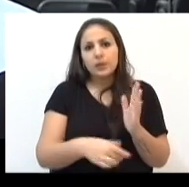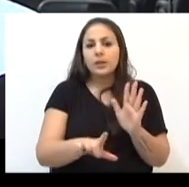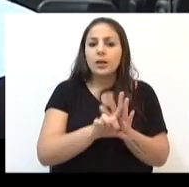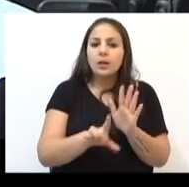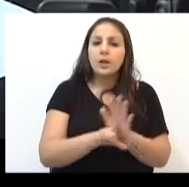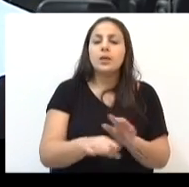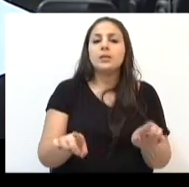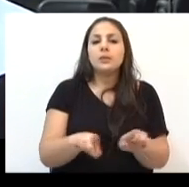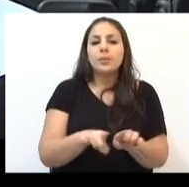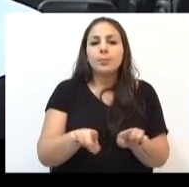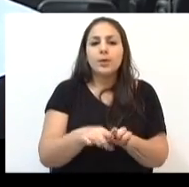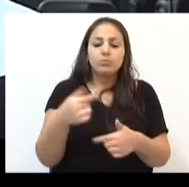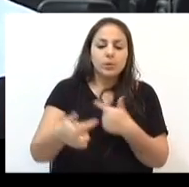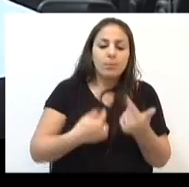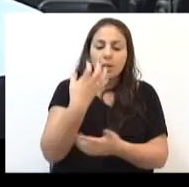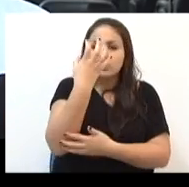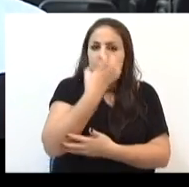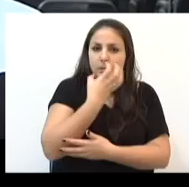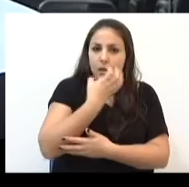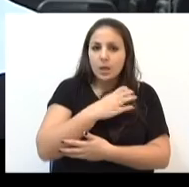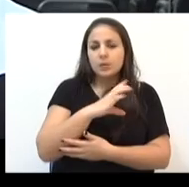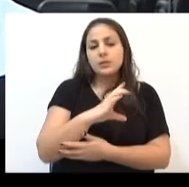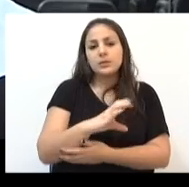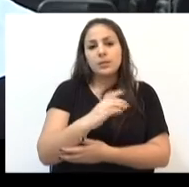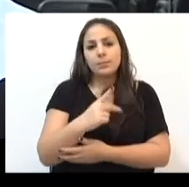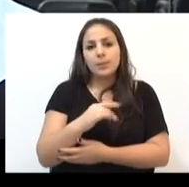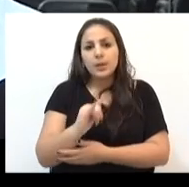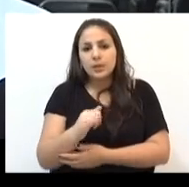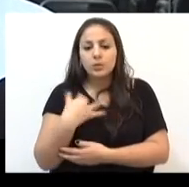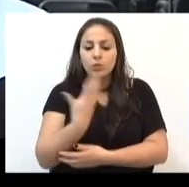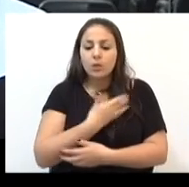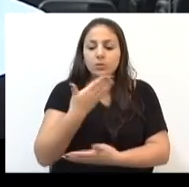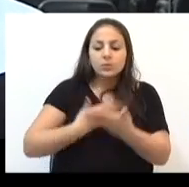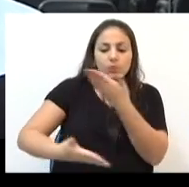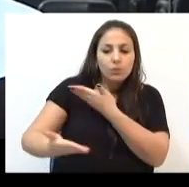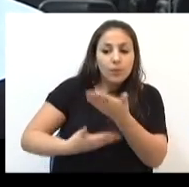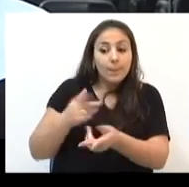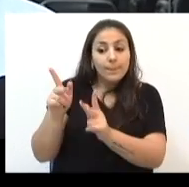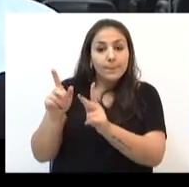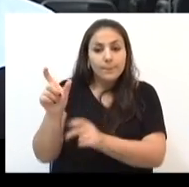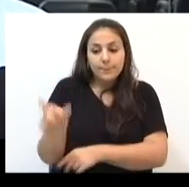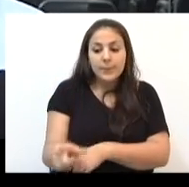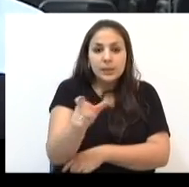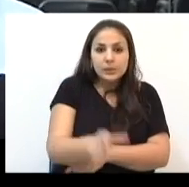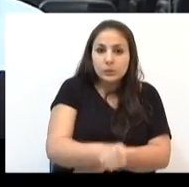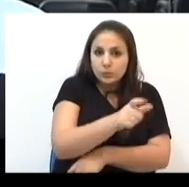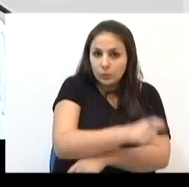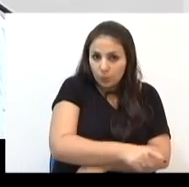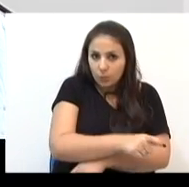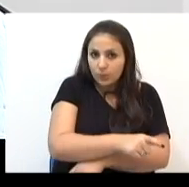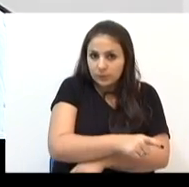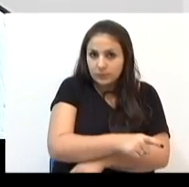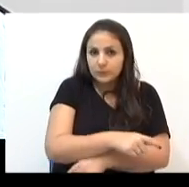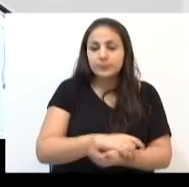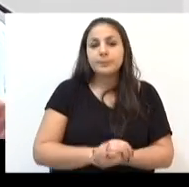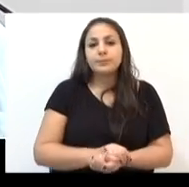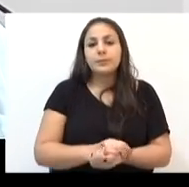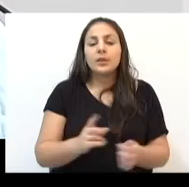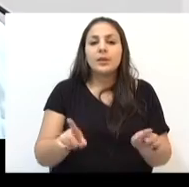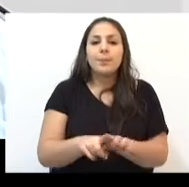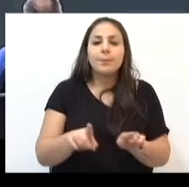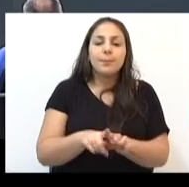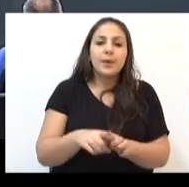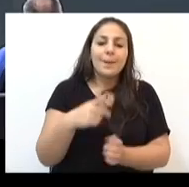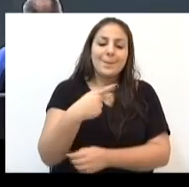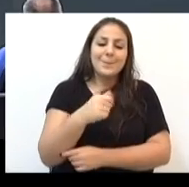que é uma CPI, que é um trabalho muito sério, onde nós vamos envolver pessoas, fatos. Além de Paulo